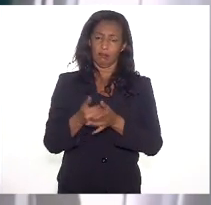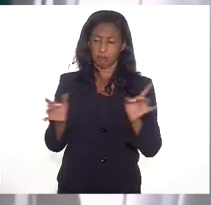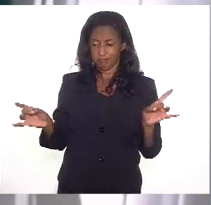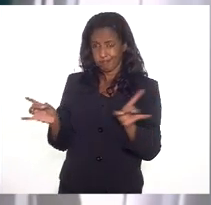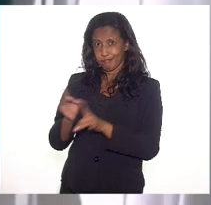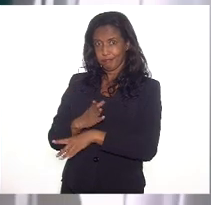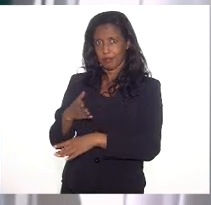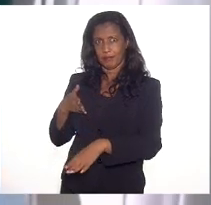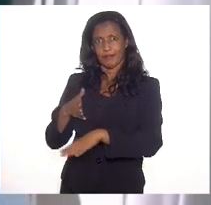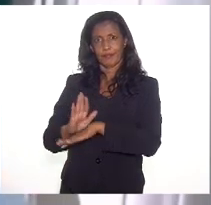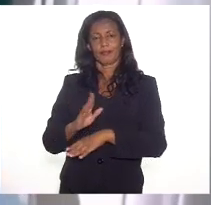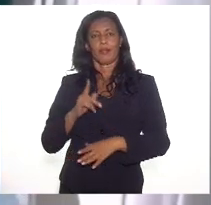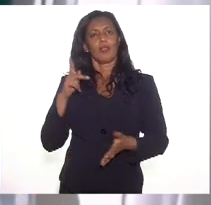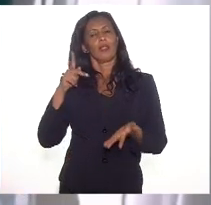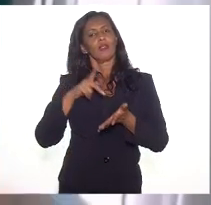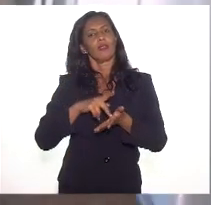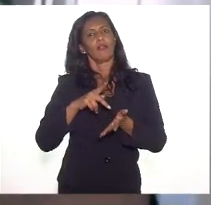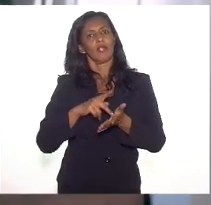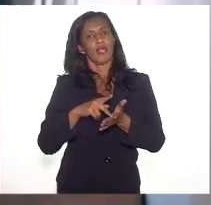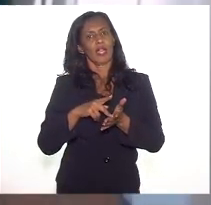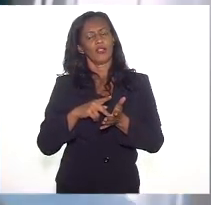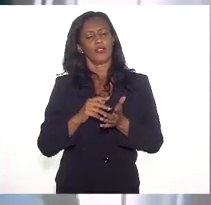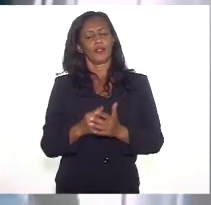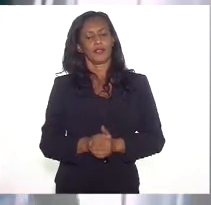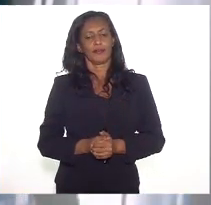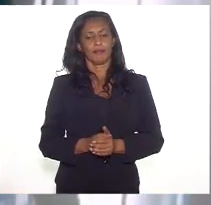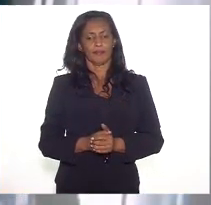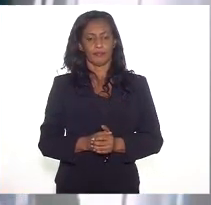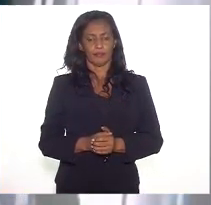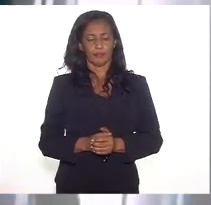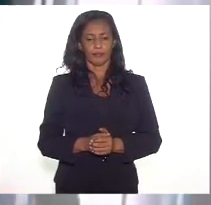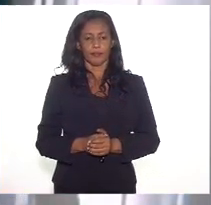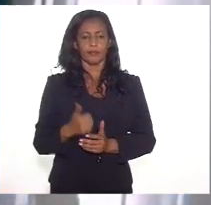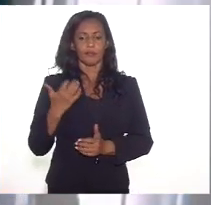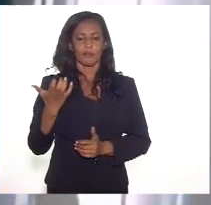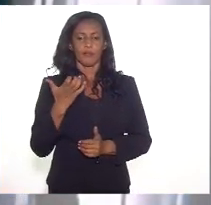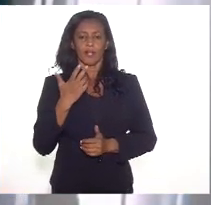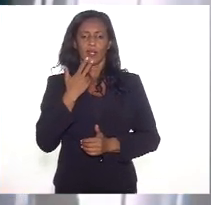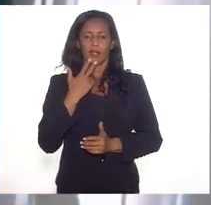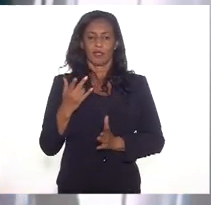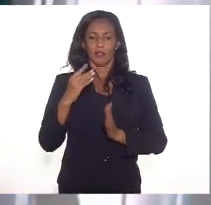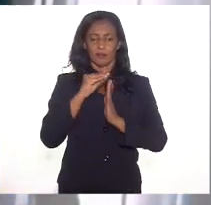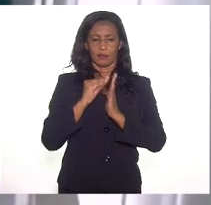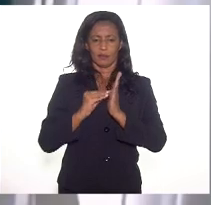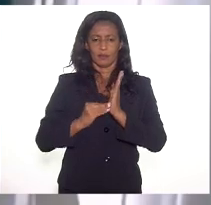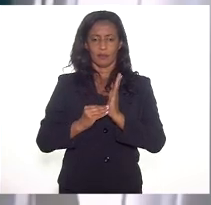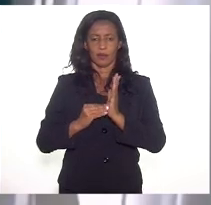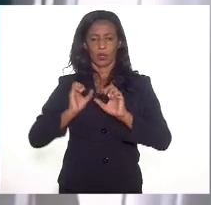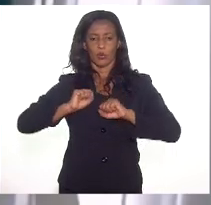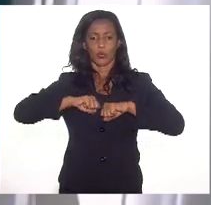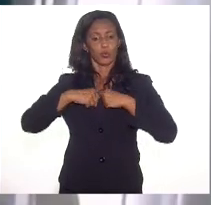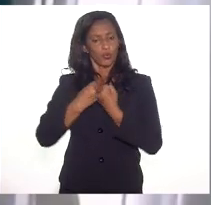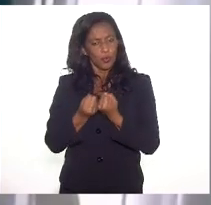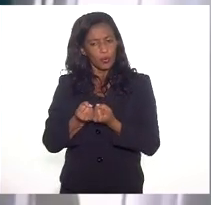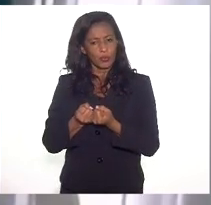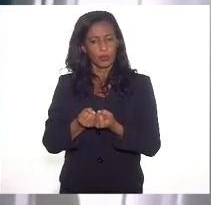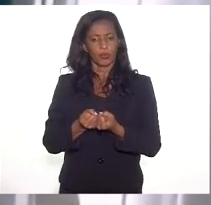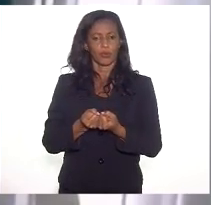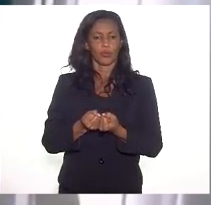sancionado, ele, na verdade, compõe, eu quero aqui ressaltar isso, compõe um esforço